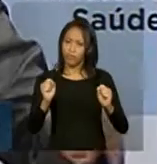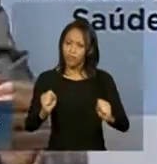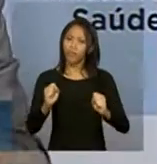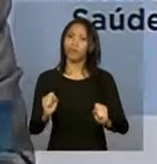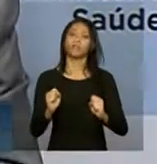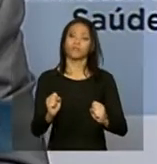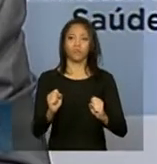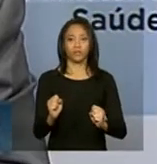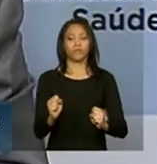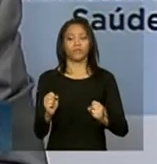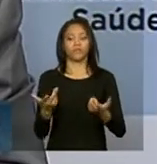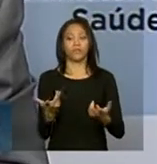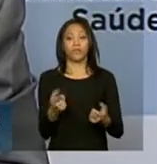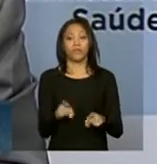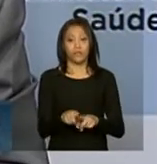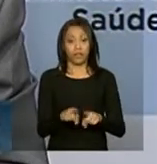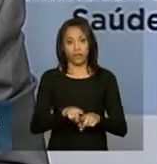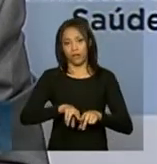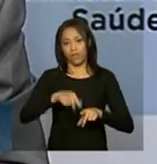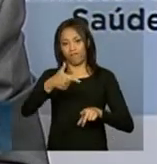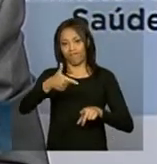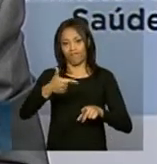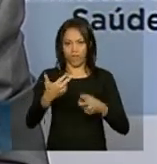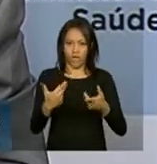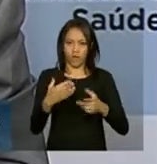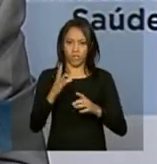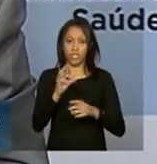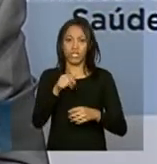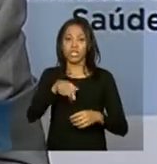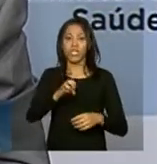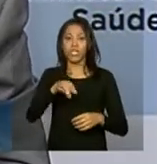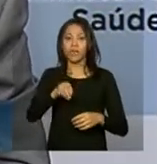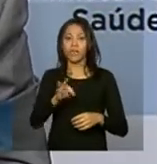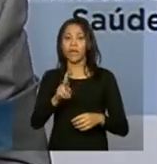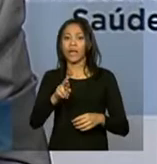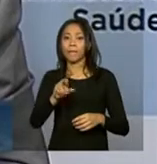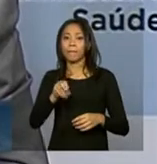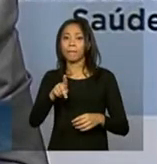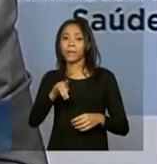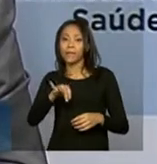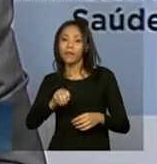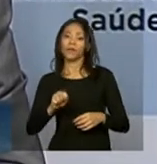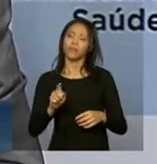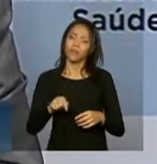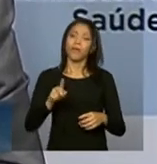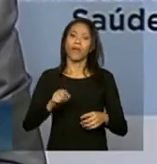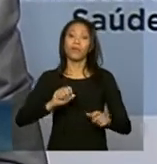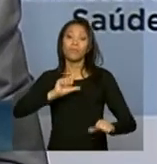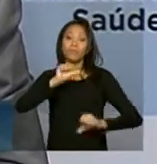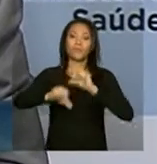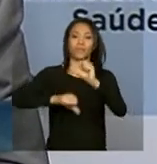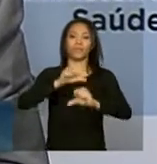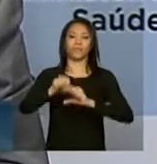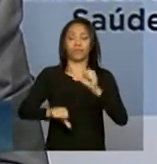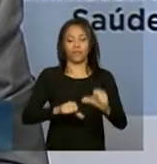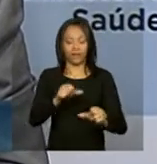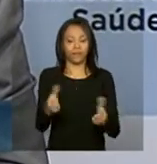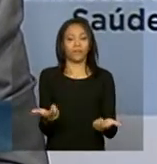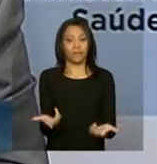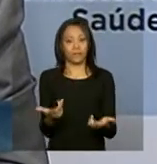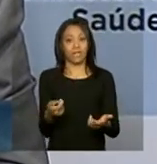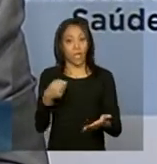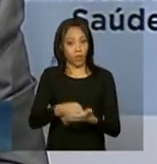sessões ambulatoriais ou intra-hospitalares de quimioterapia. Então, essa é uma mudança importante no paradigma do que passa a